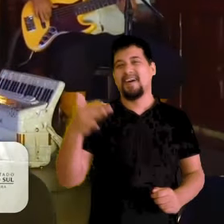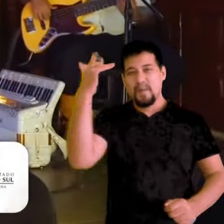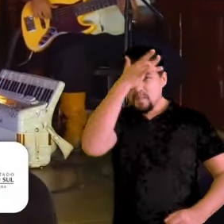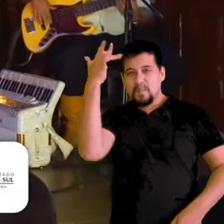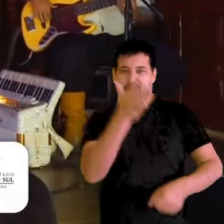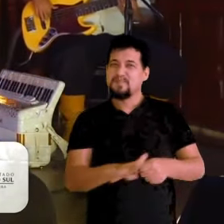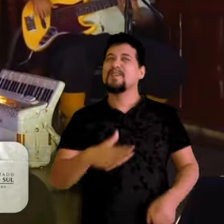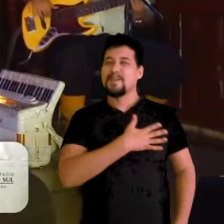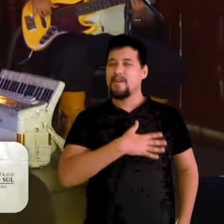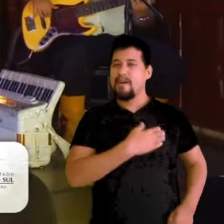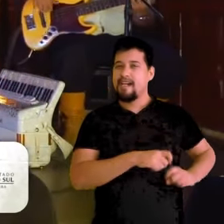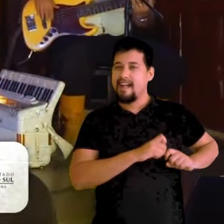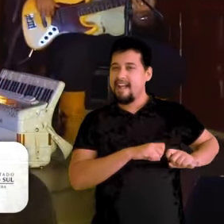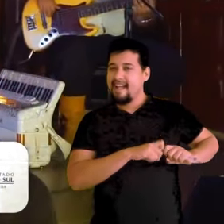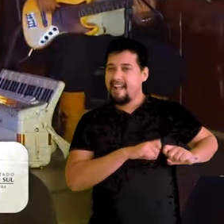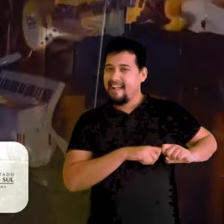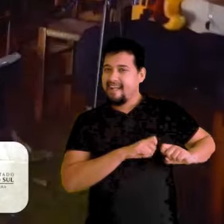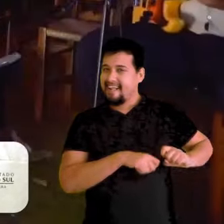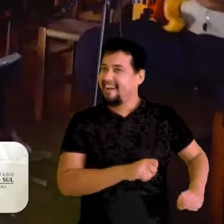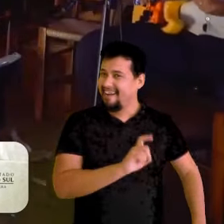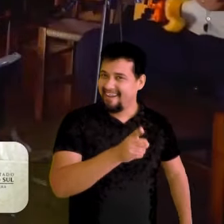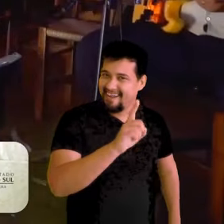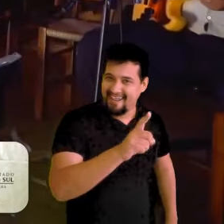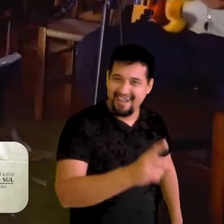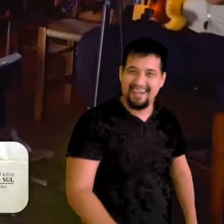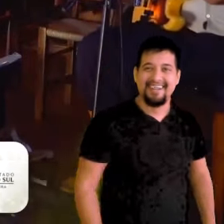Tem muita gente por aí que gosta de ia-ia.